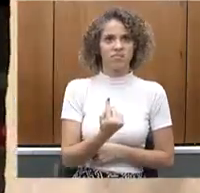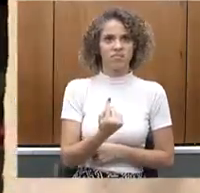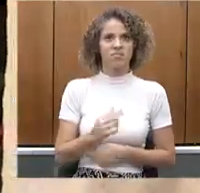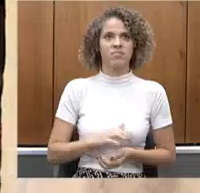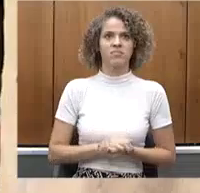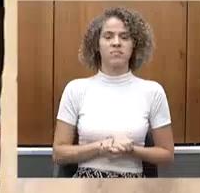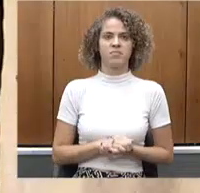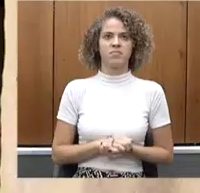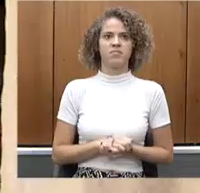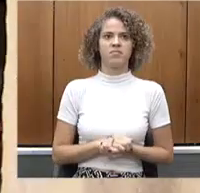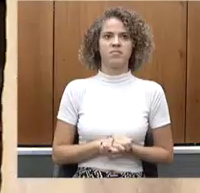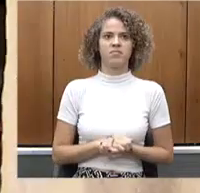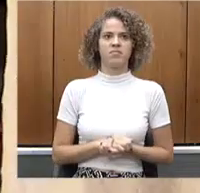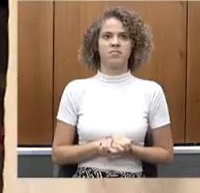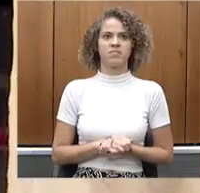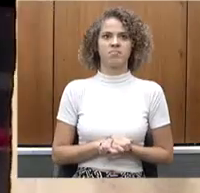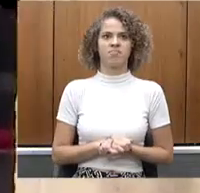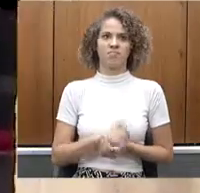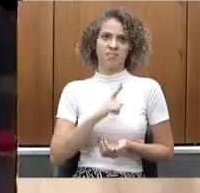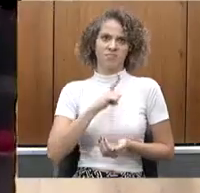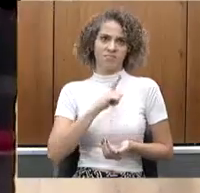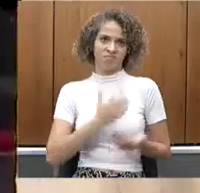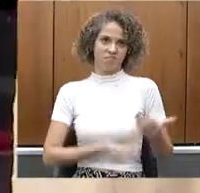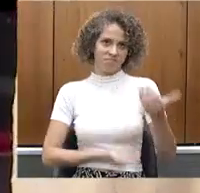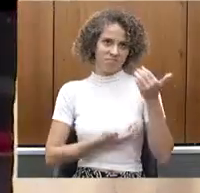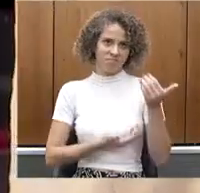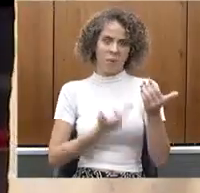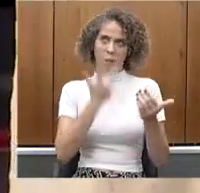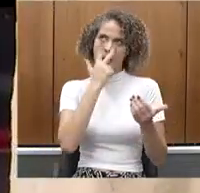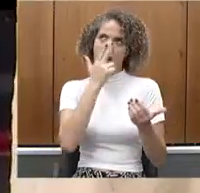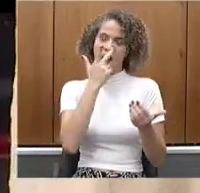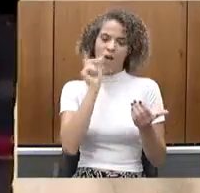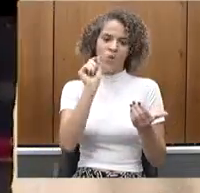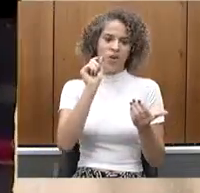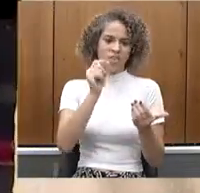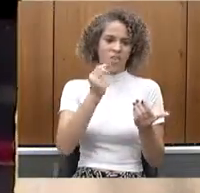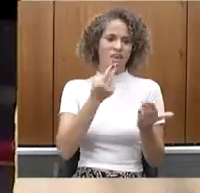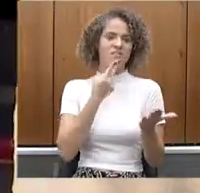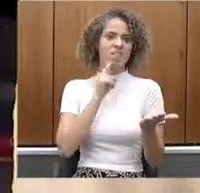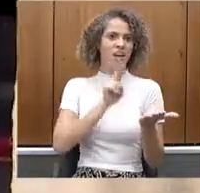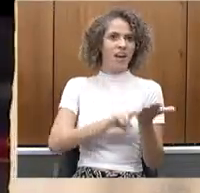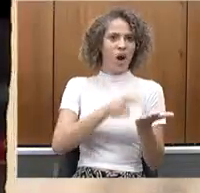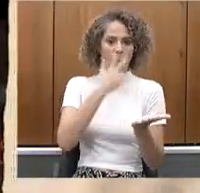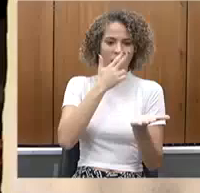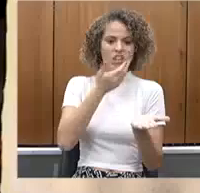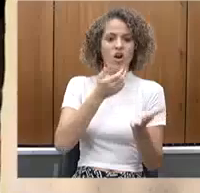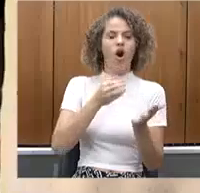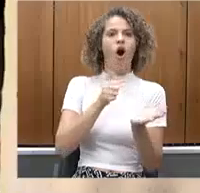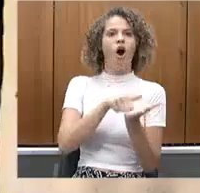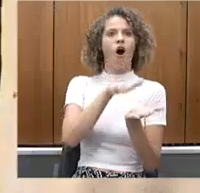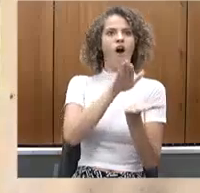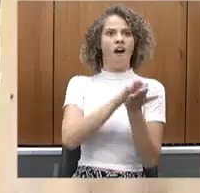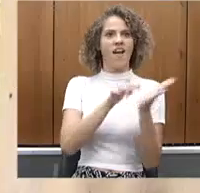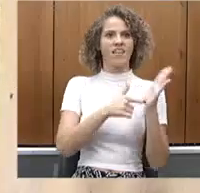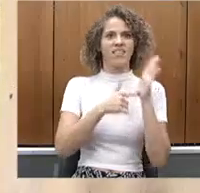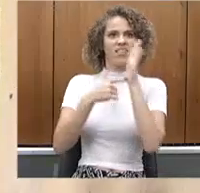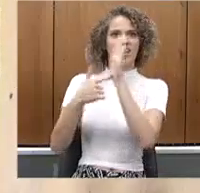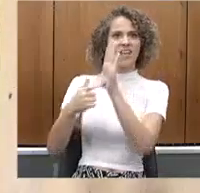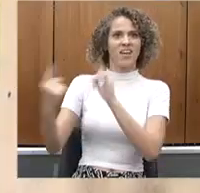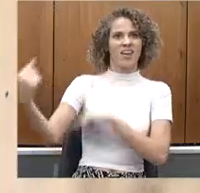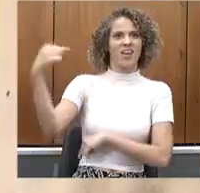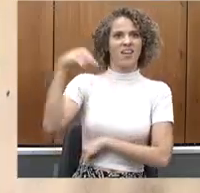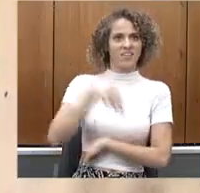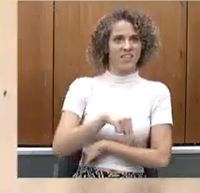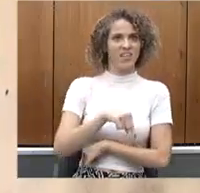porque polícia ele não é para esse tipo de ocorrência né que deu na cabeça dele ele liga para polícia ele foi acabou